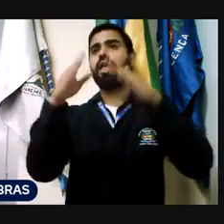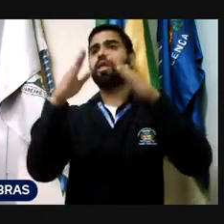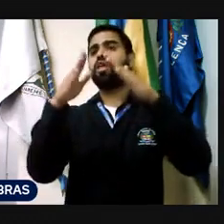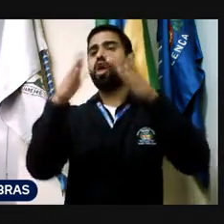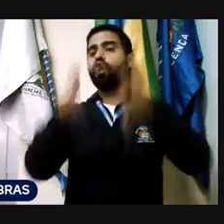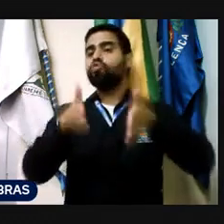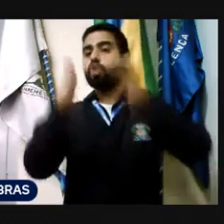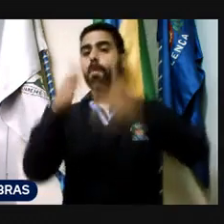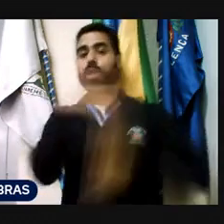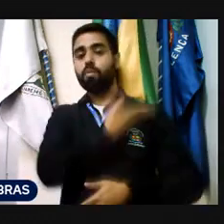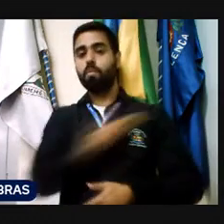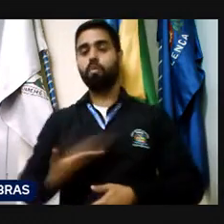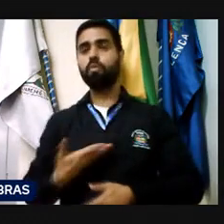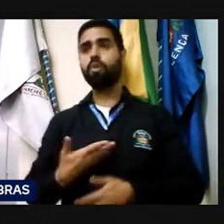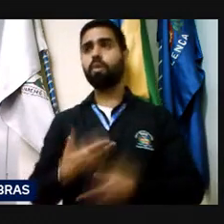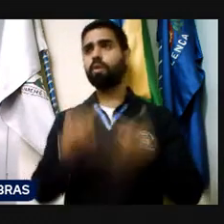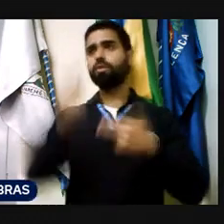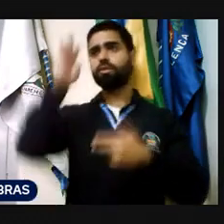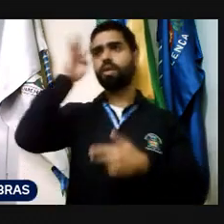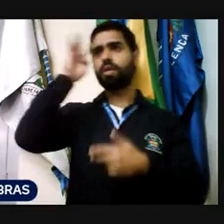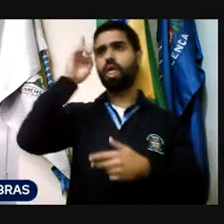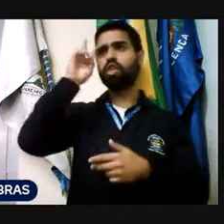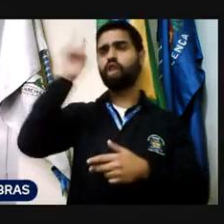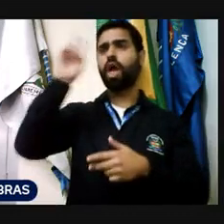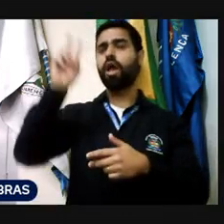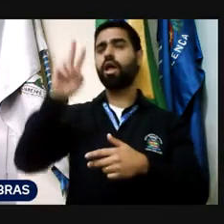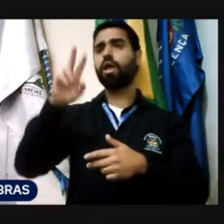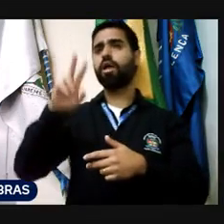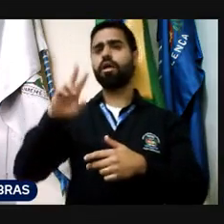patrimônio histórico, sem que ninguém